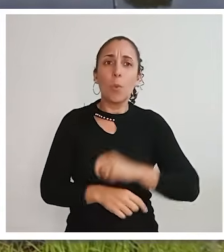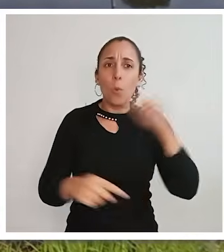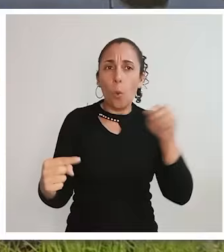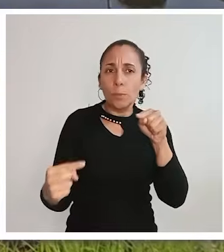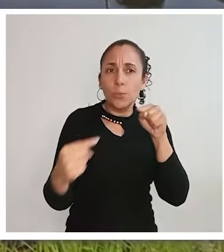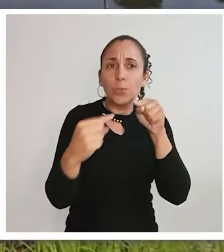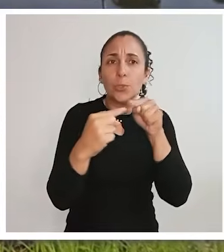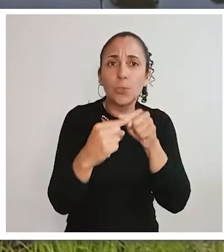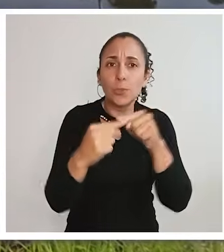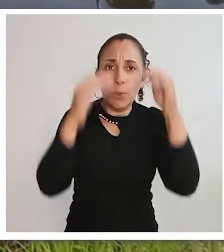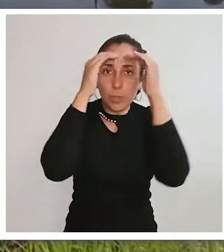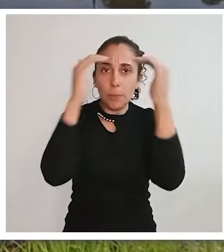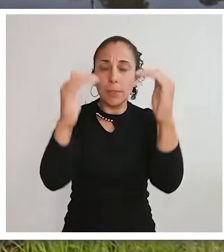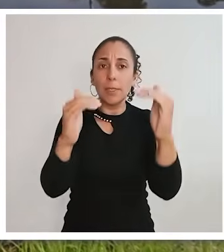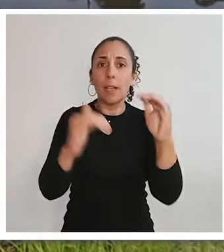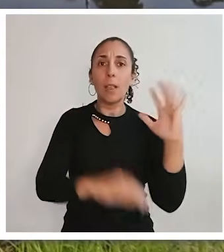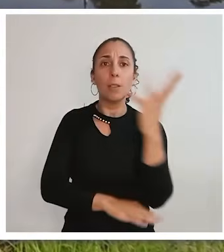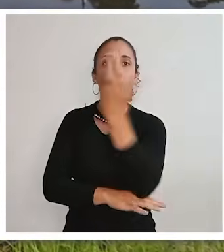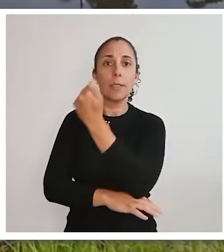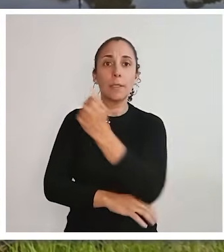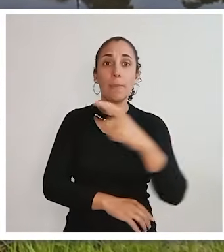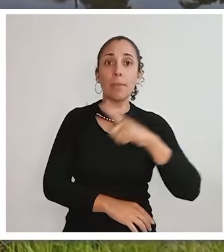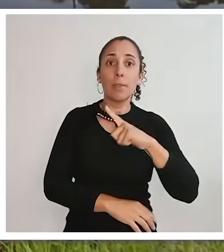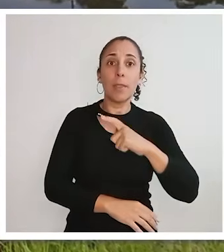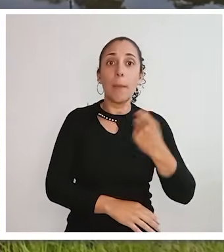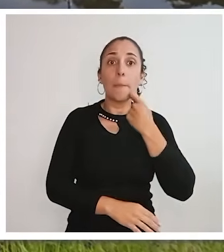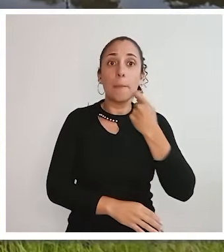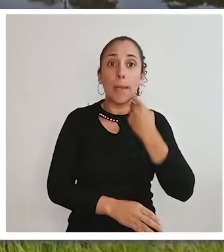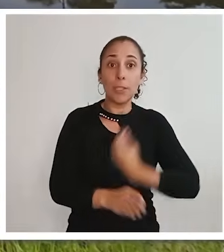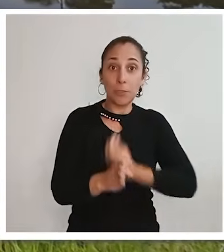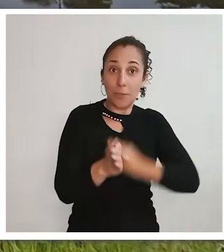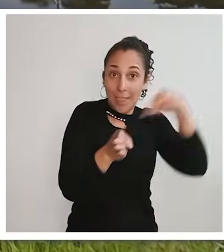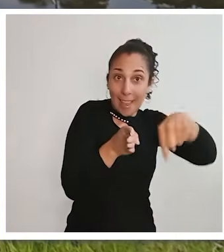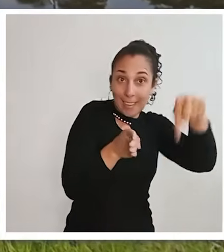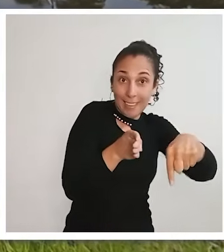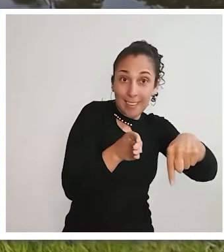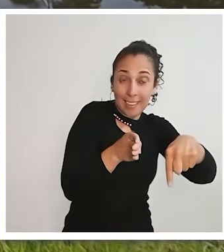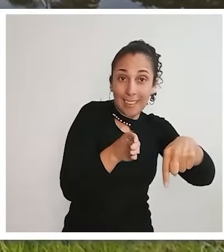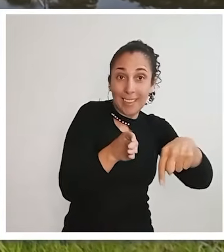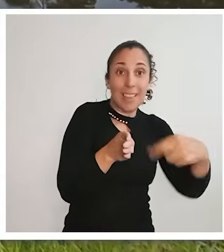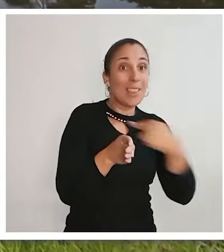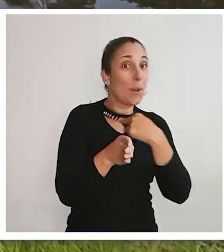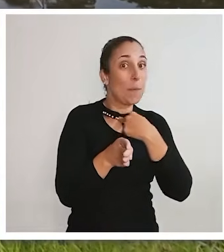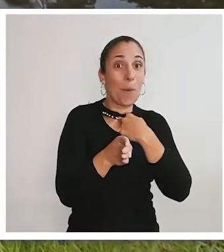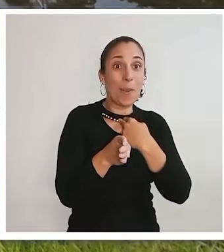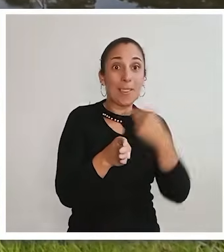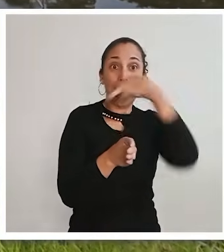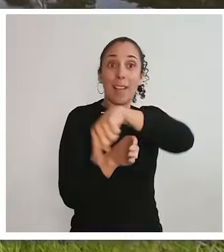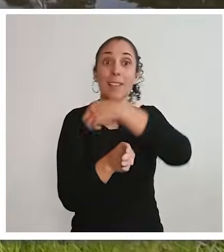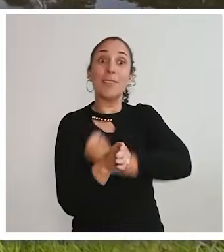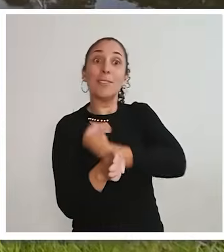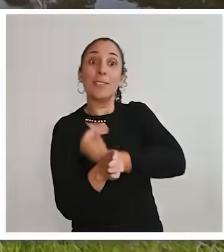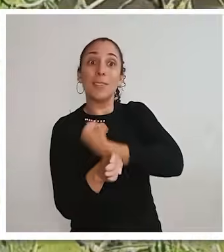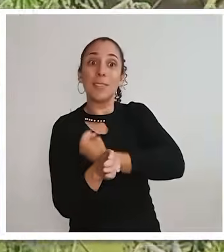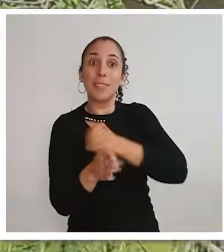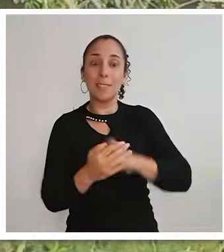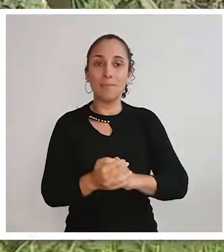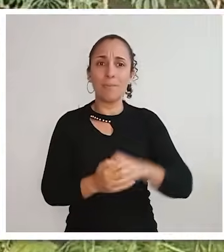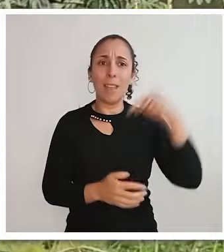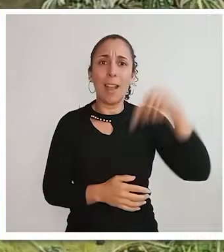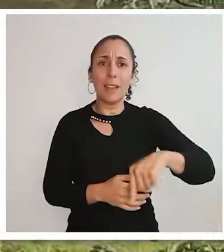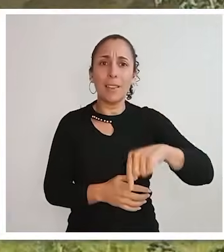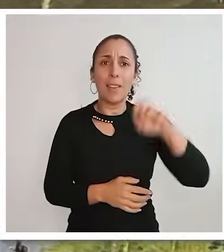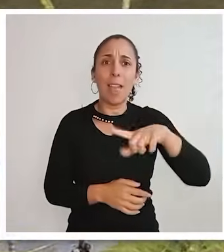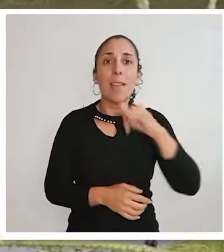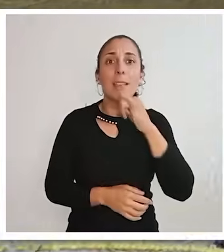por que ela foi feita? Para respeitar o bioma. Muitas vezes a vida aquática que vive num rio não sobrevive nas águas de outro rio.